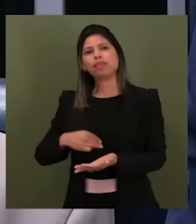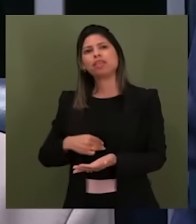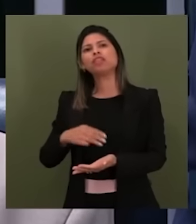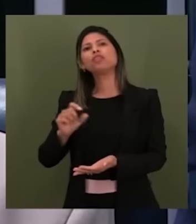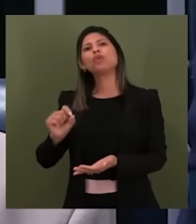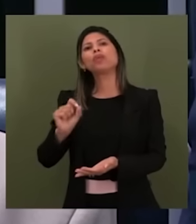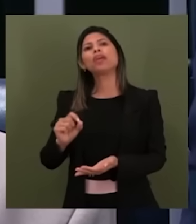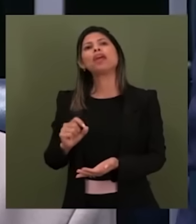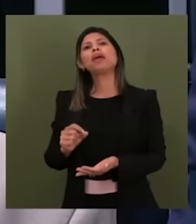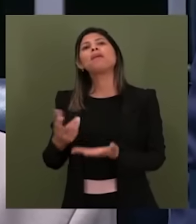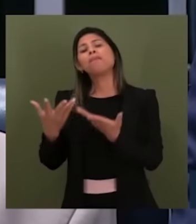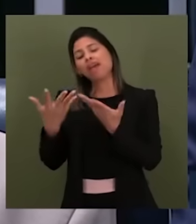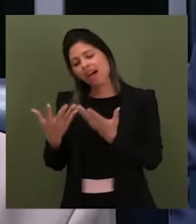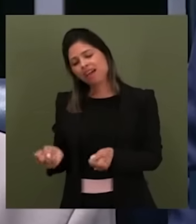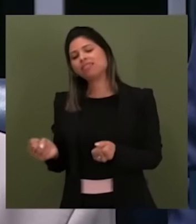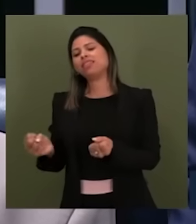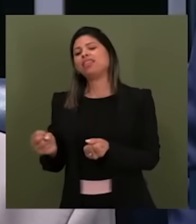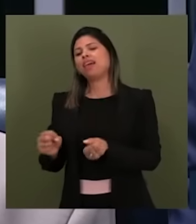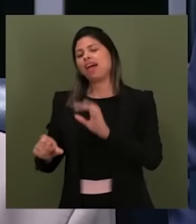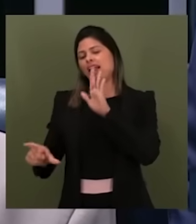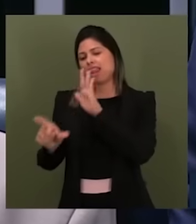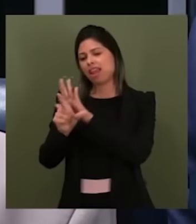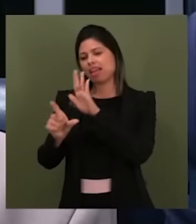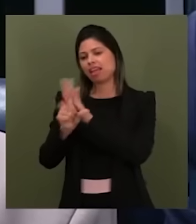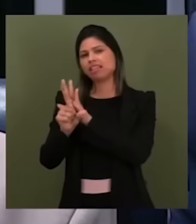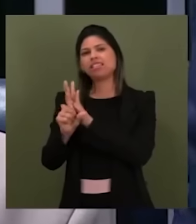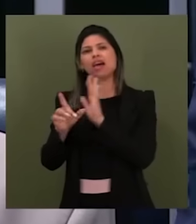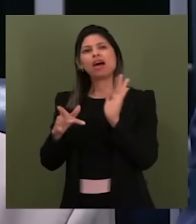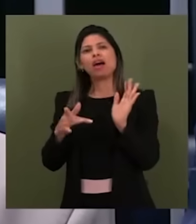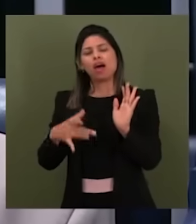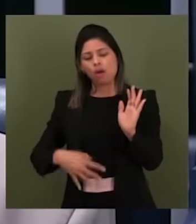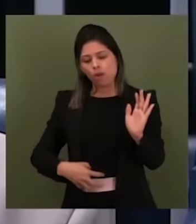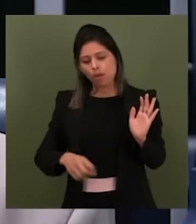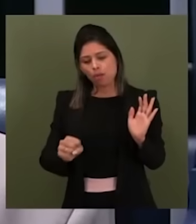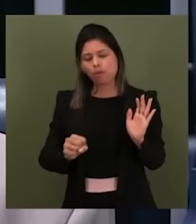para legalizar o aborto, para legalizar a